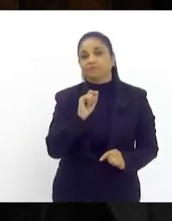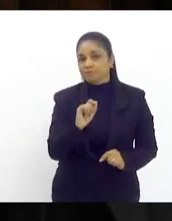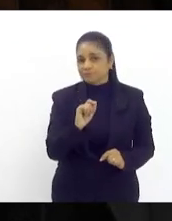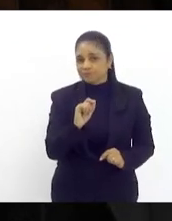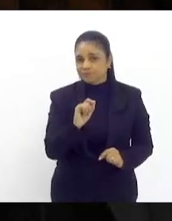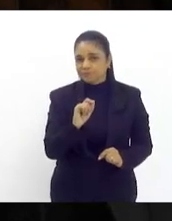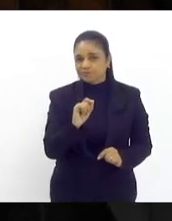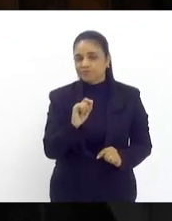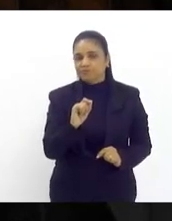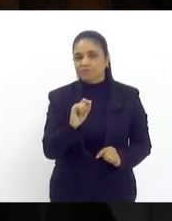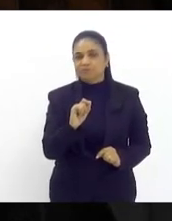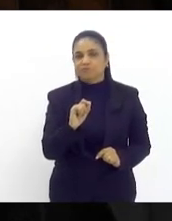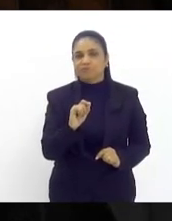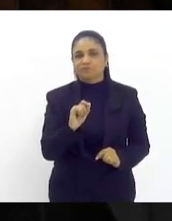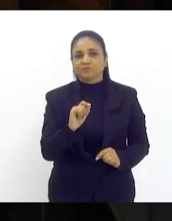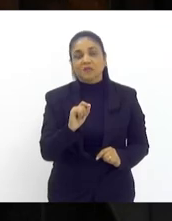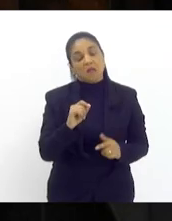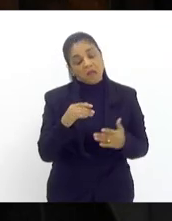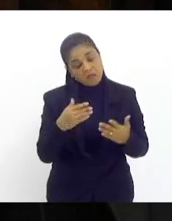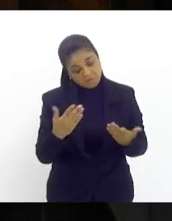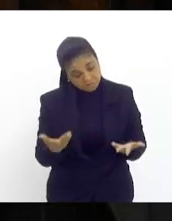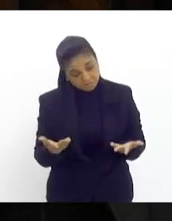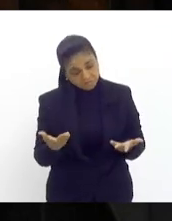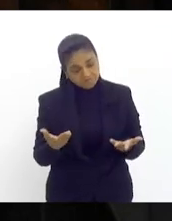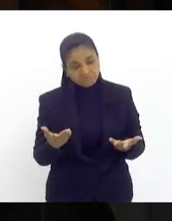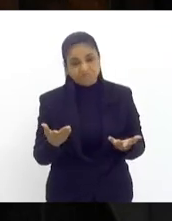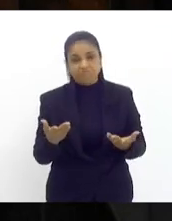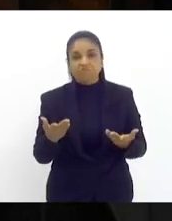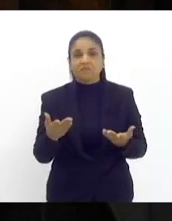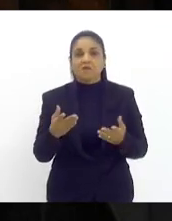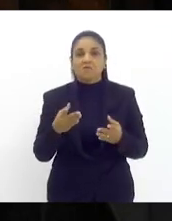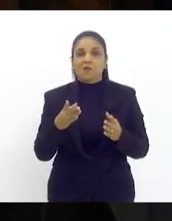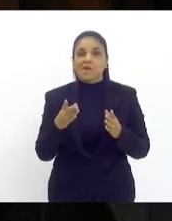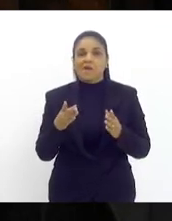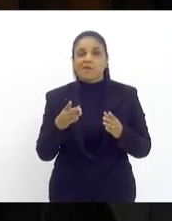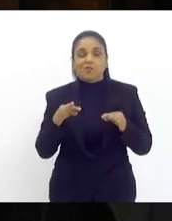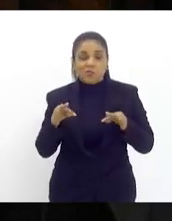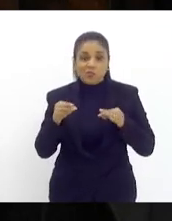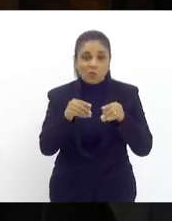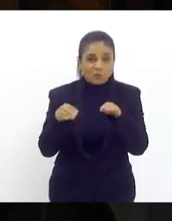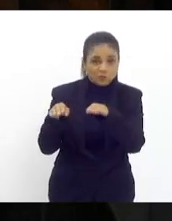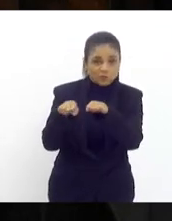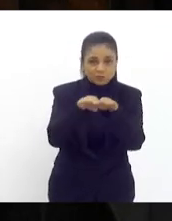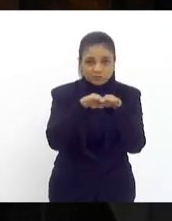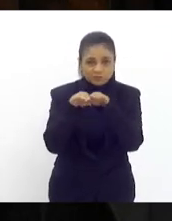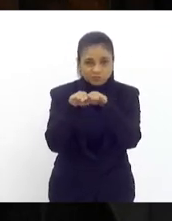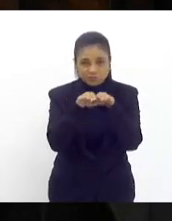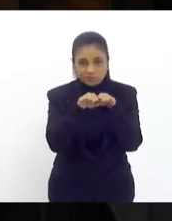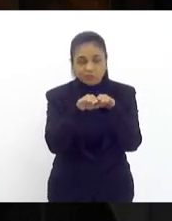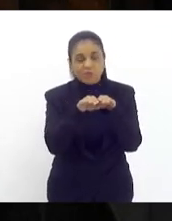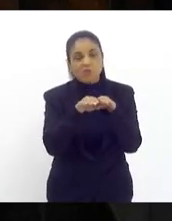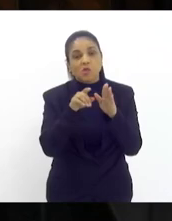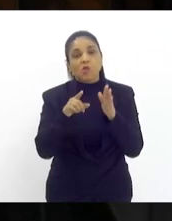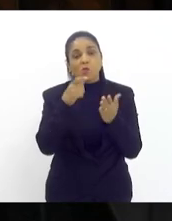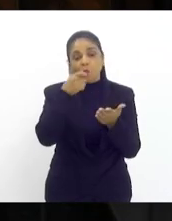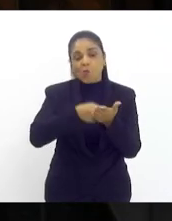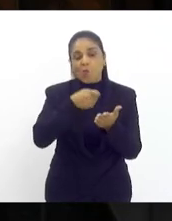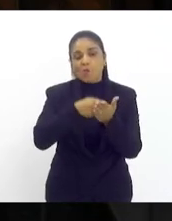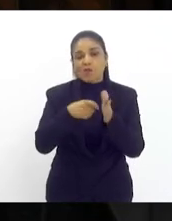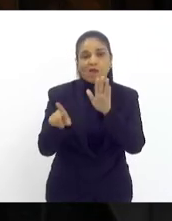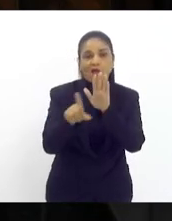o possível é isso para colocar todos dentro do plano e cumprir a lei